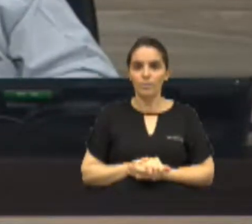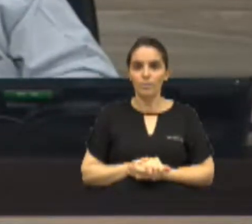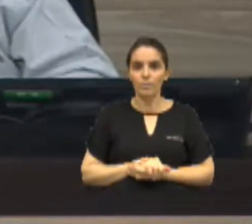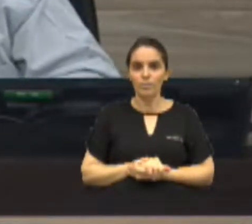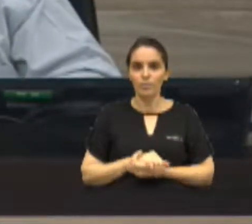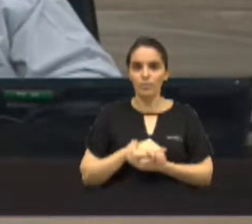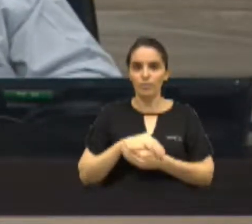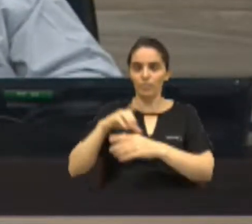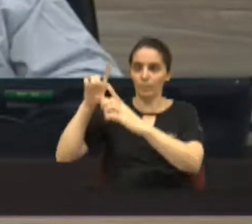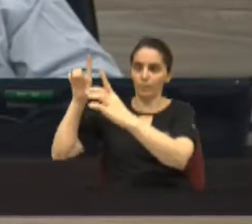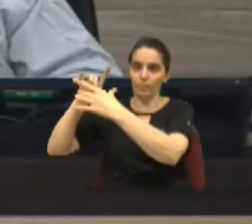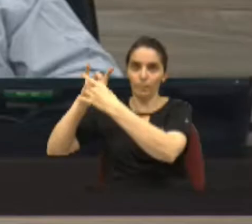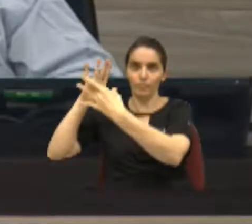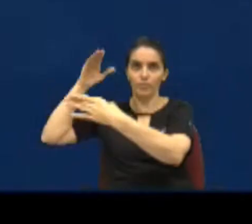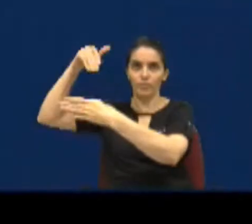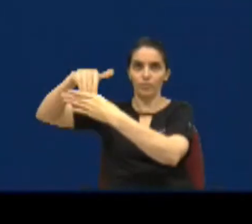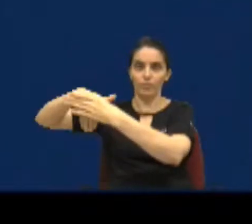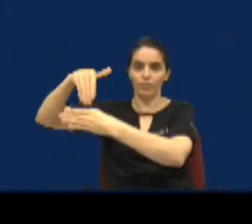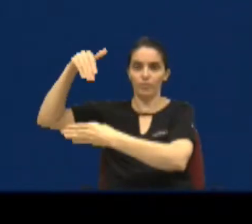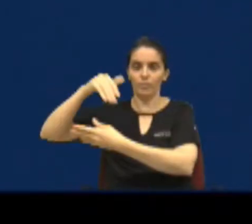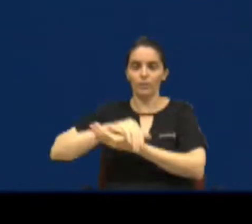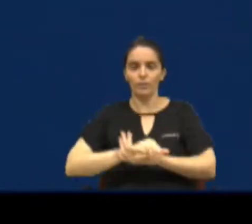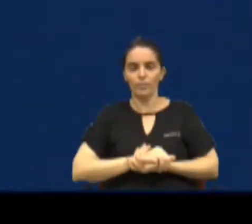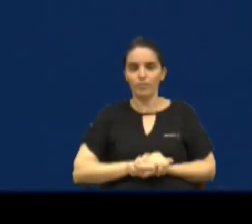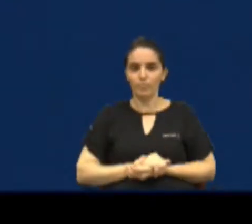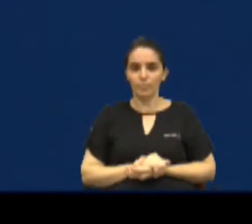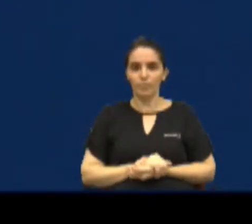Está aberto o painel de votação.